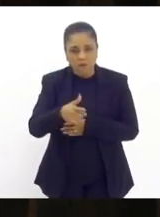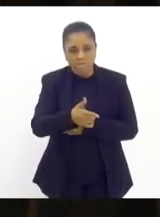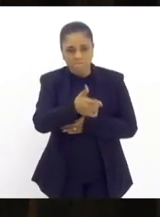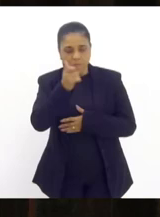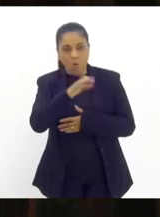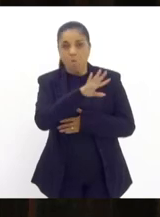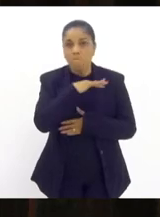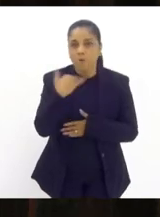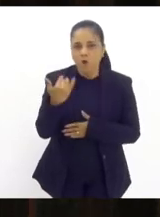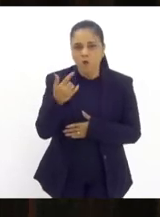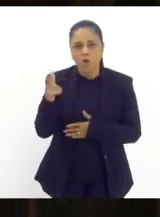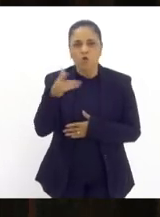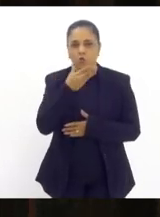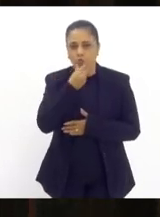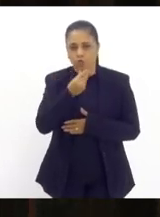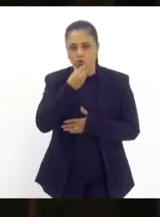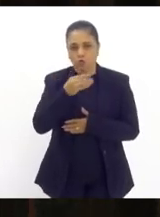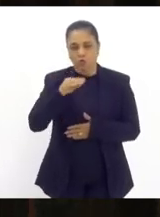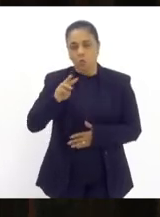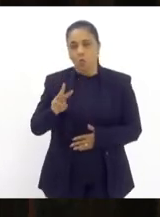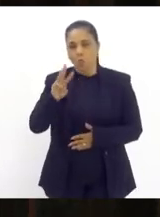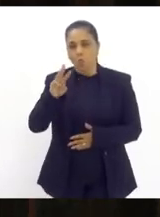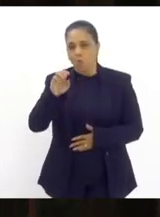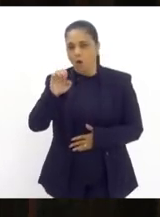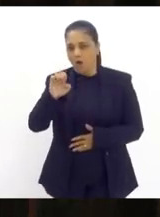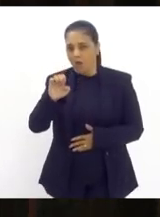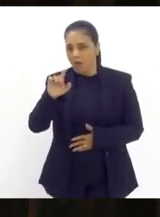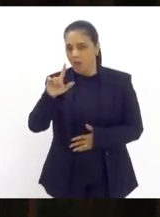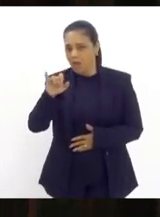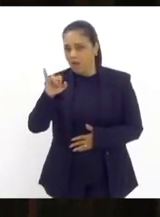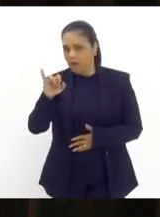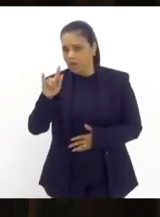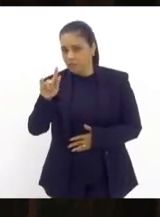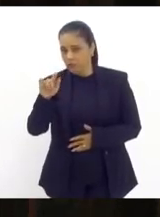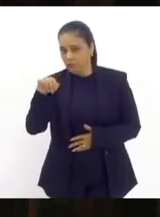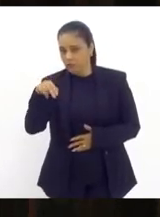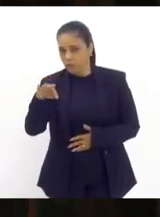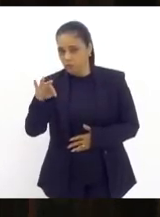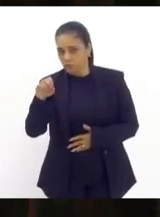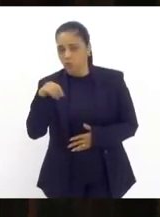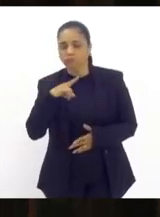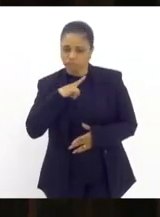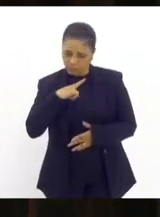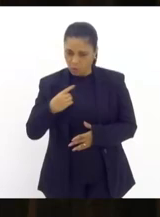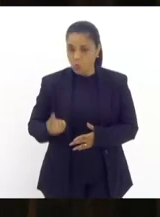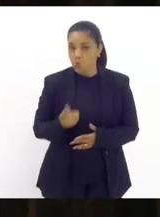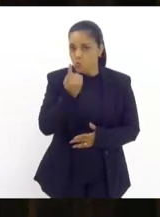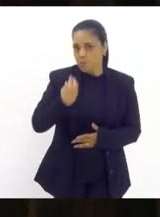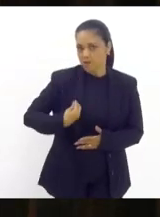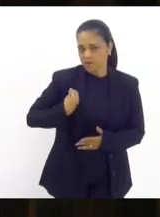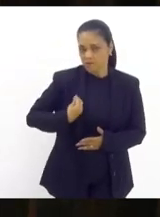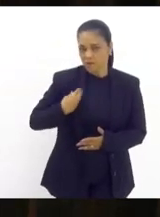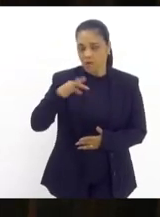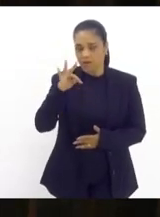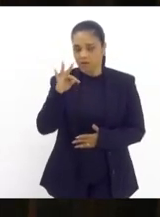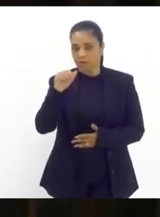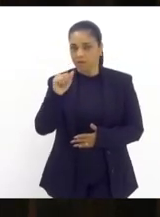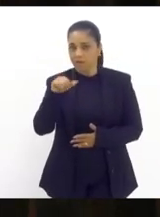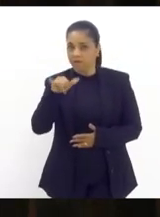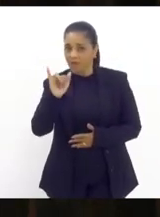vagabundo daquele Wellington hoje tem pessoas sobrevivente tem uma sobrevivente a Tai